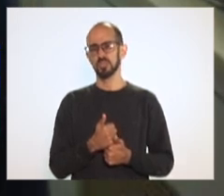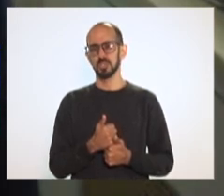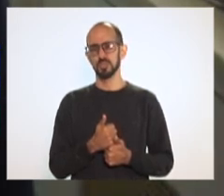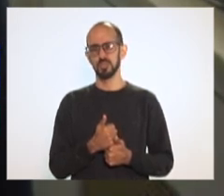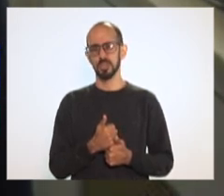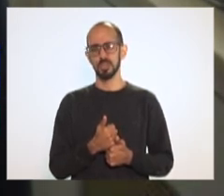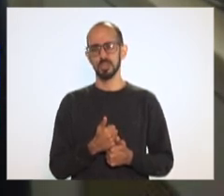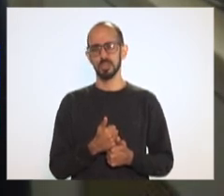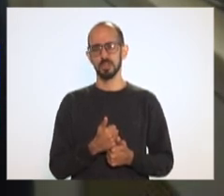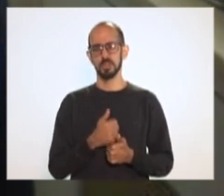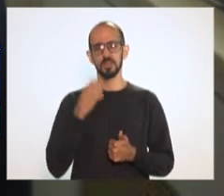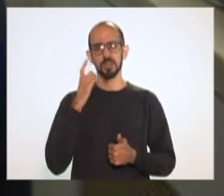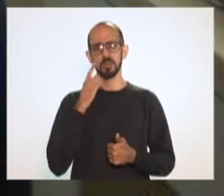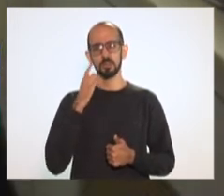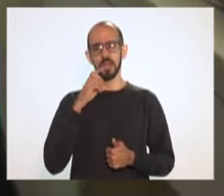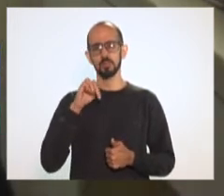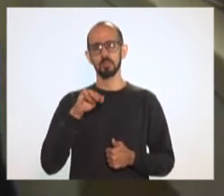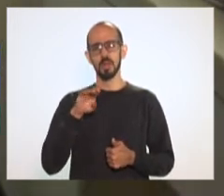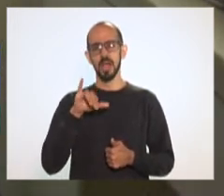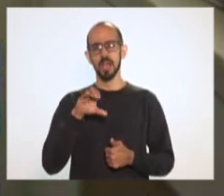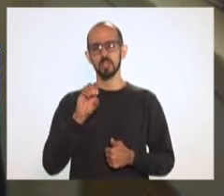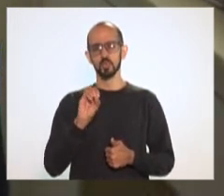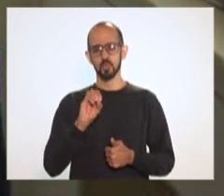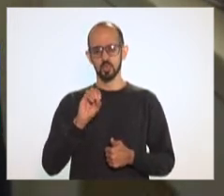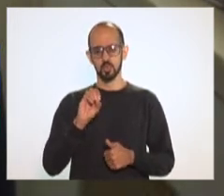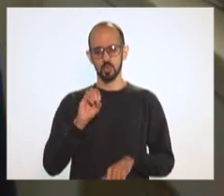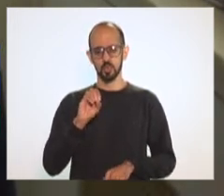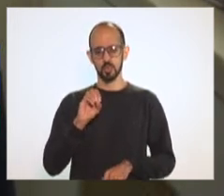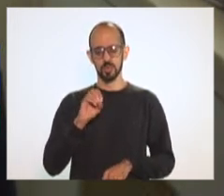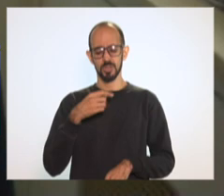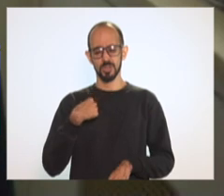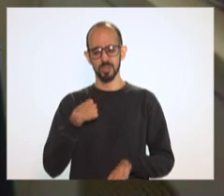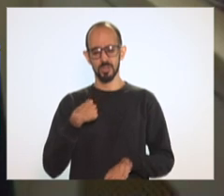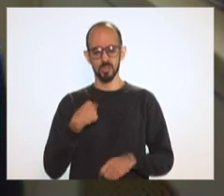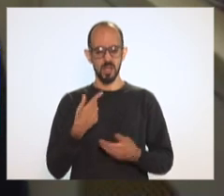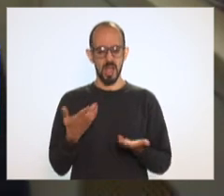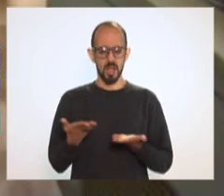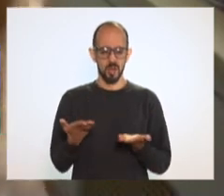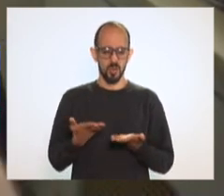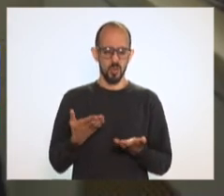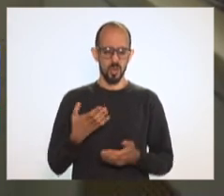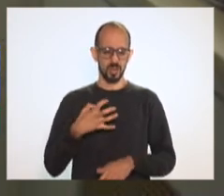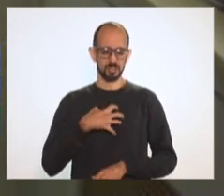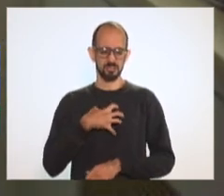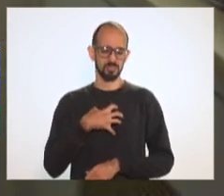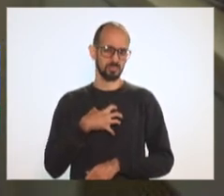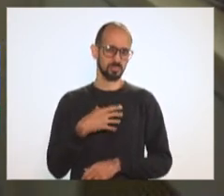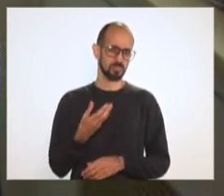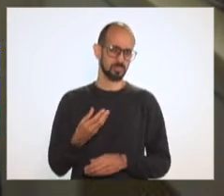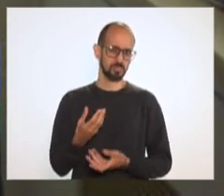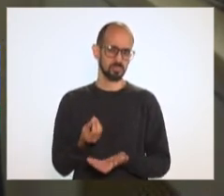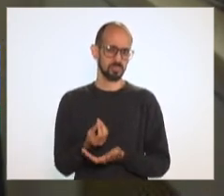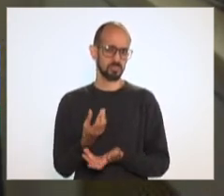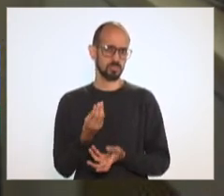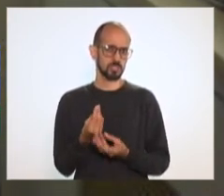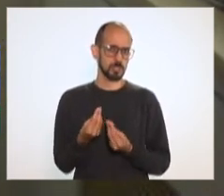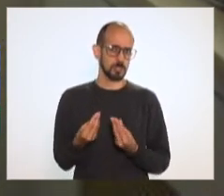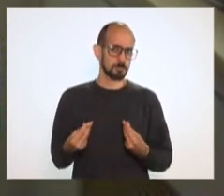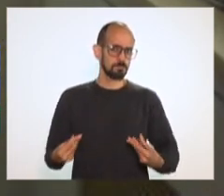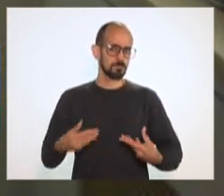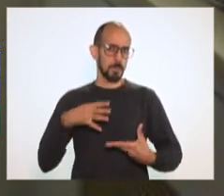deputado Márcio Pacheco, que me veio agora a